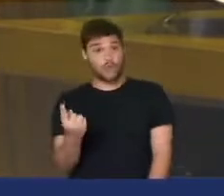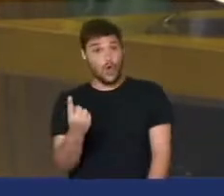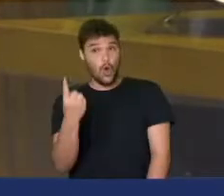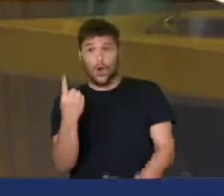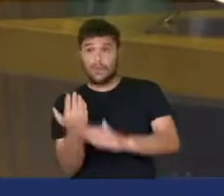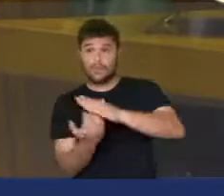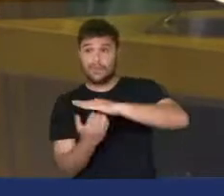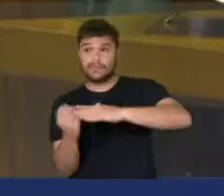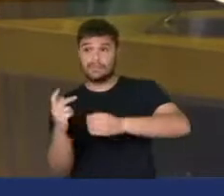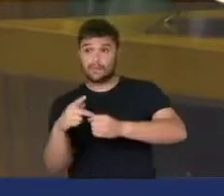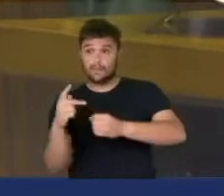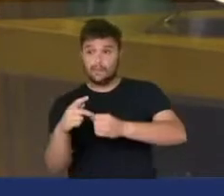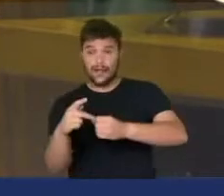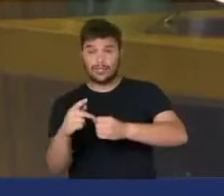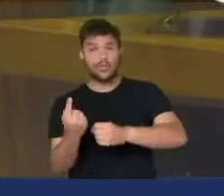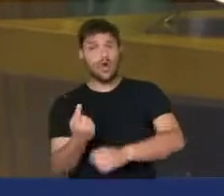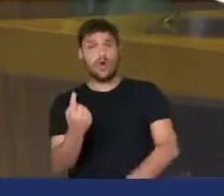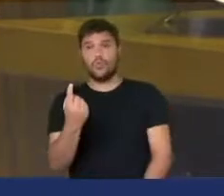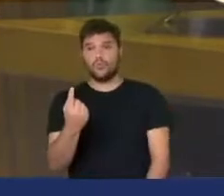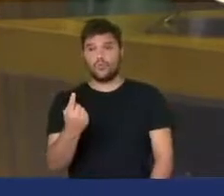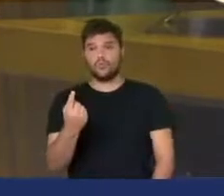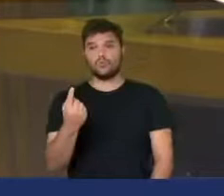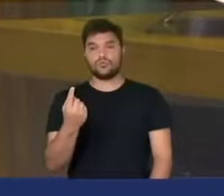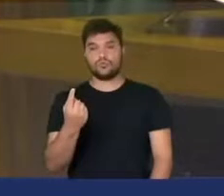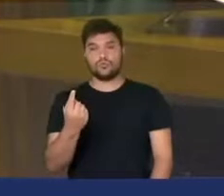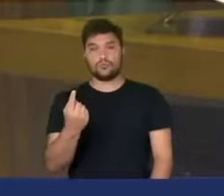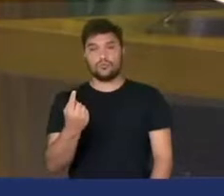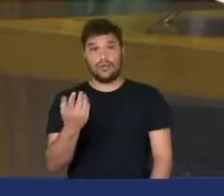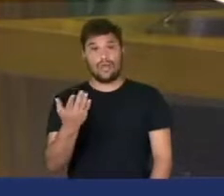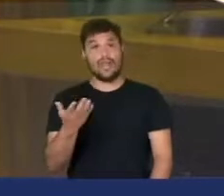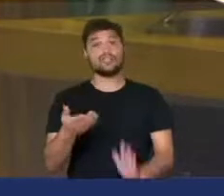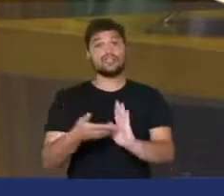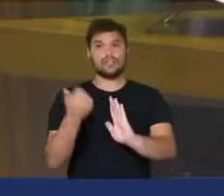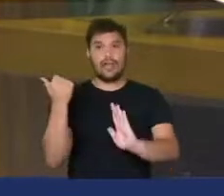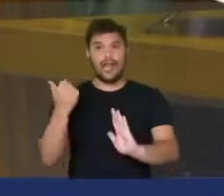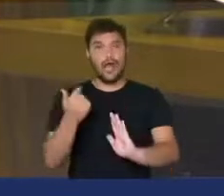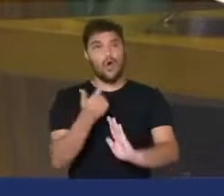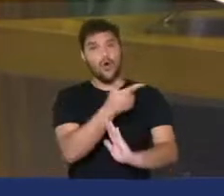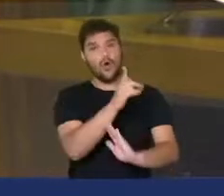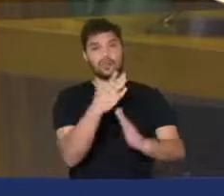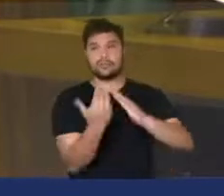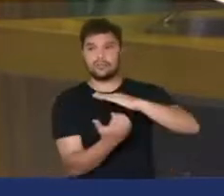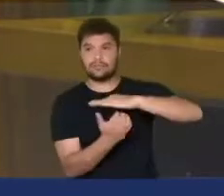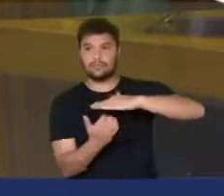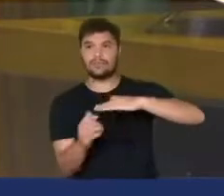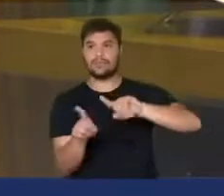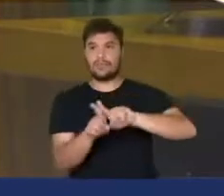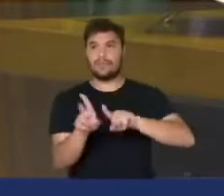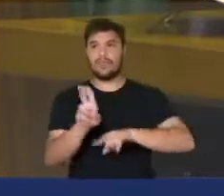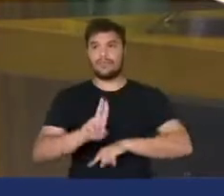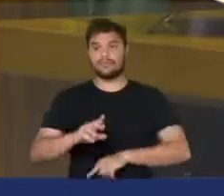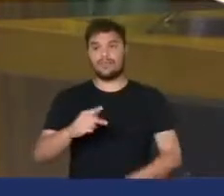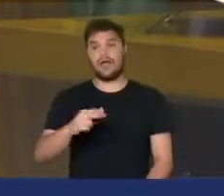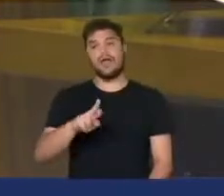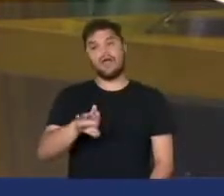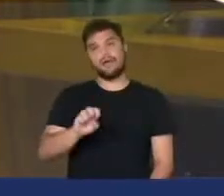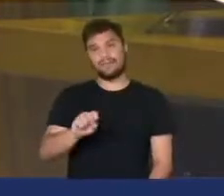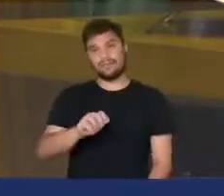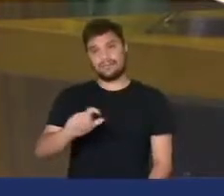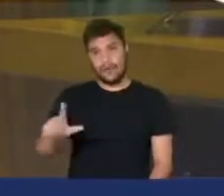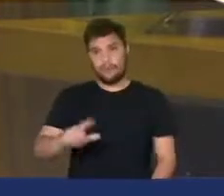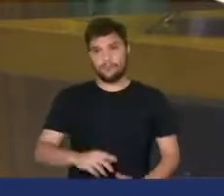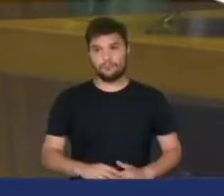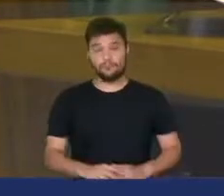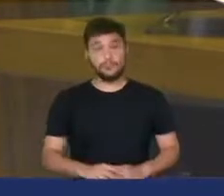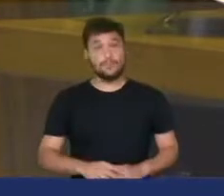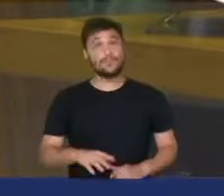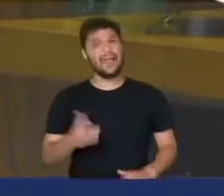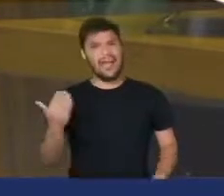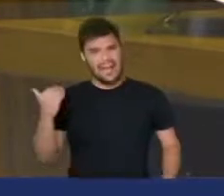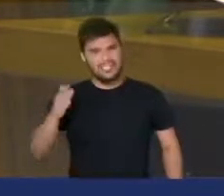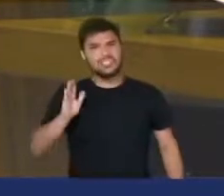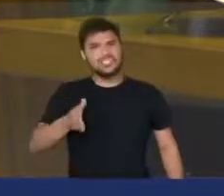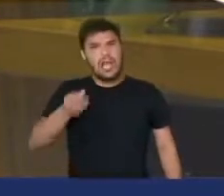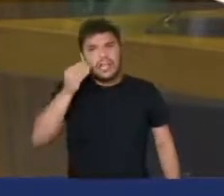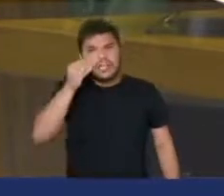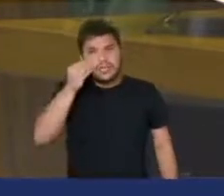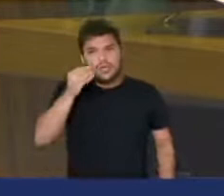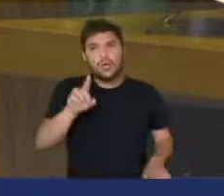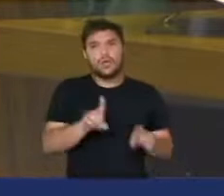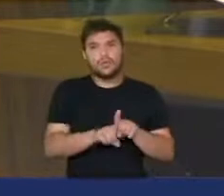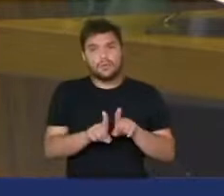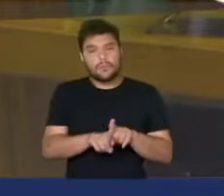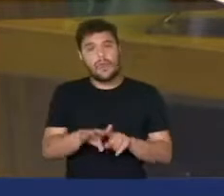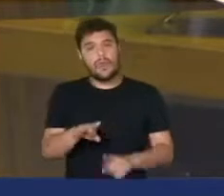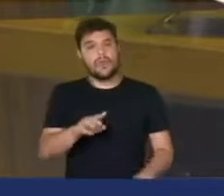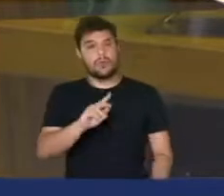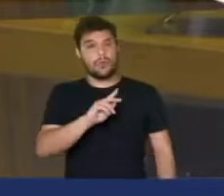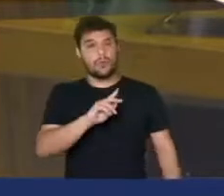Petrobras já foi atacado durante o governo Temer, quando se permitiu que ela não fosse a única exploradora